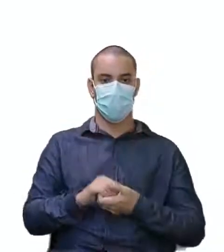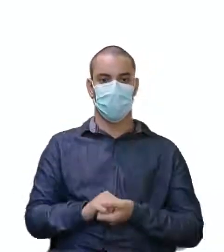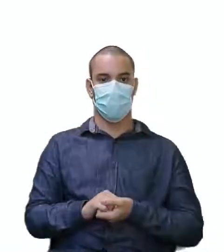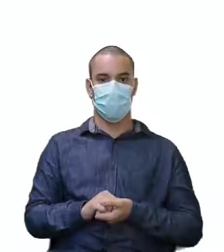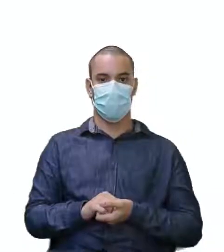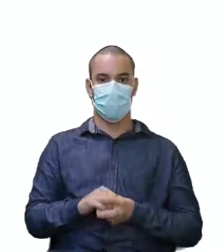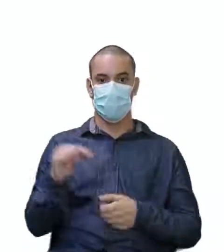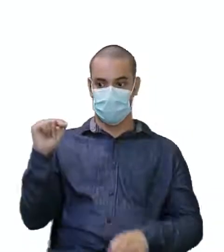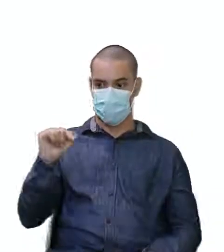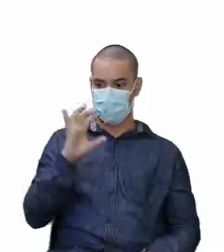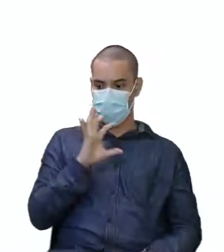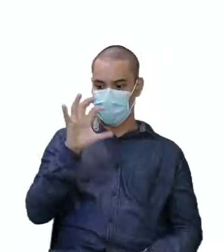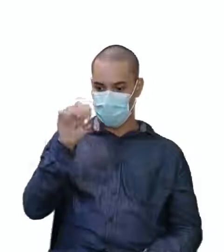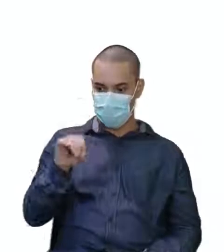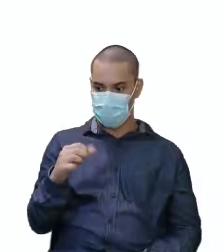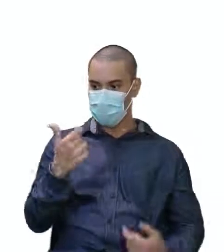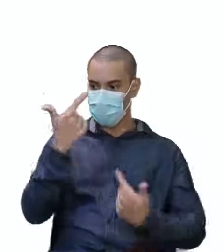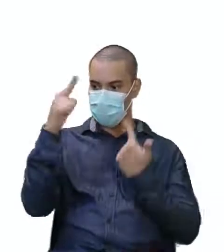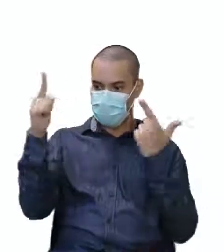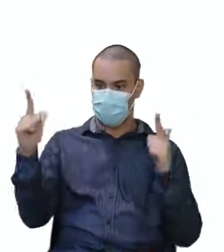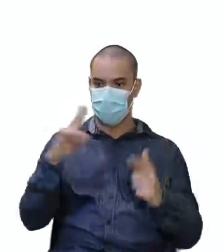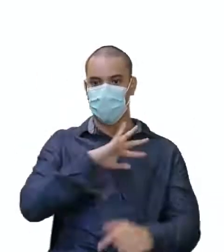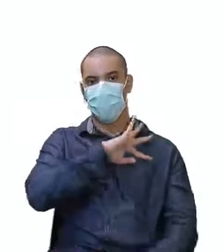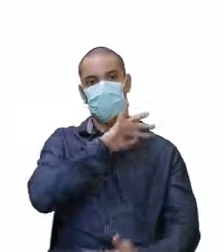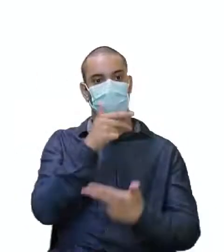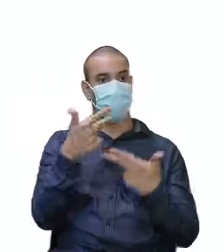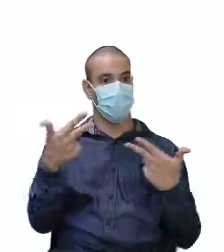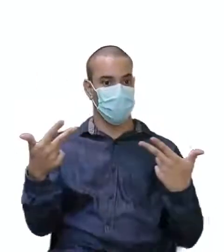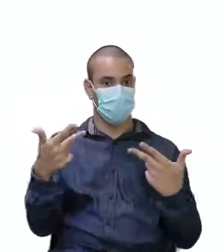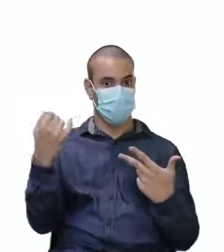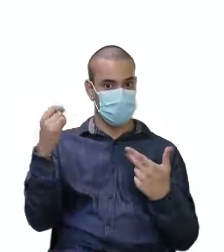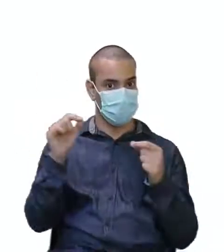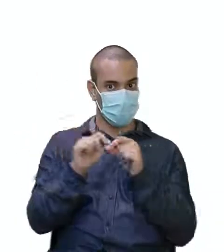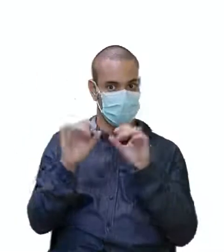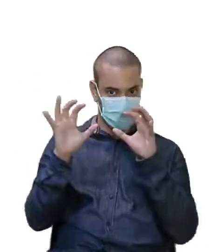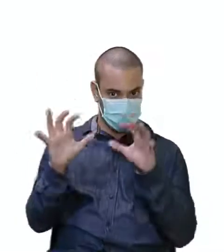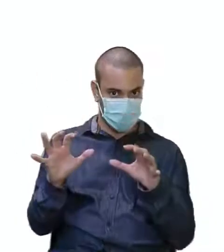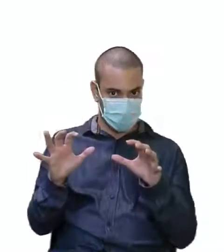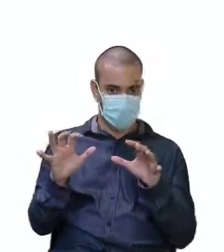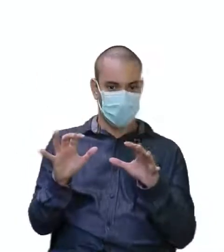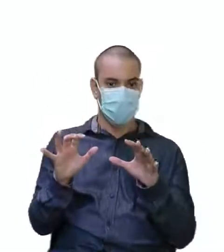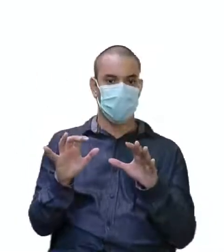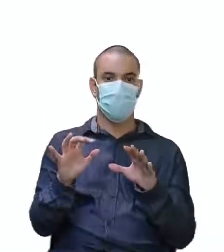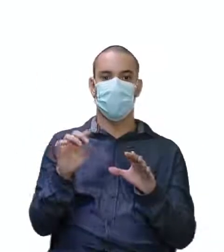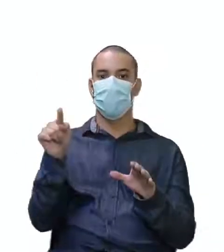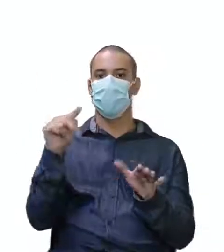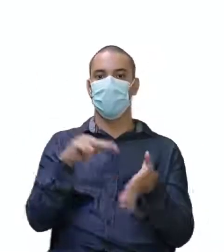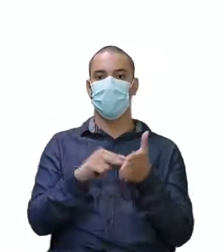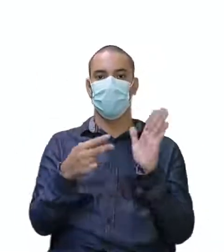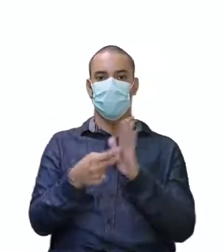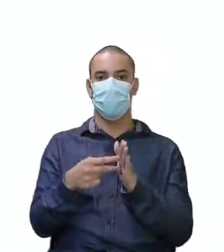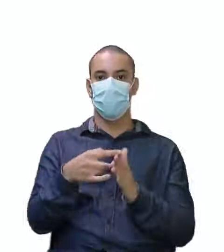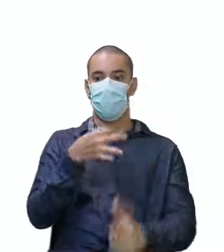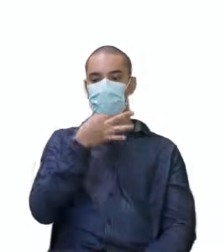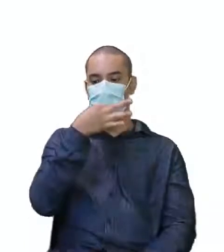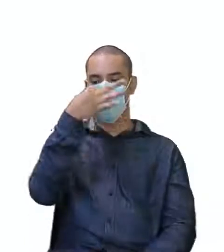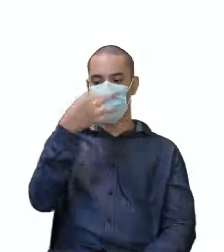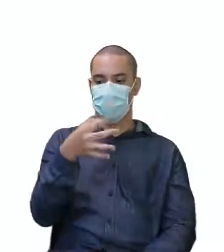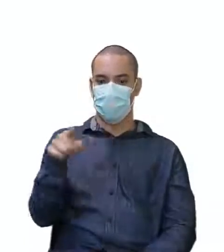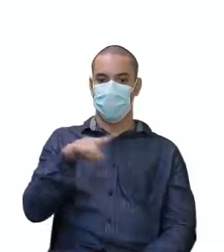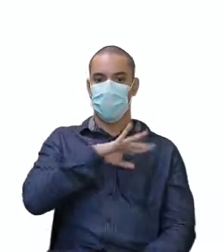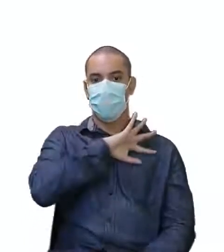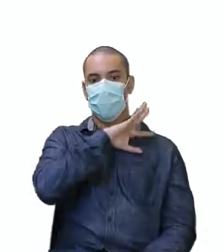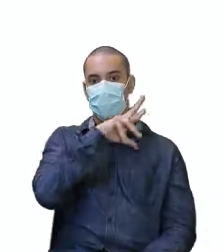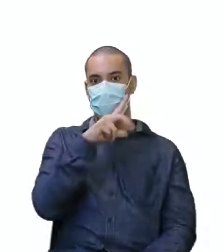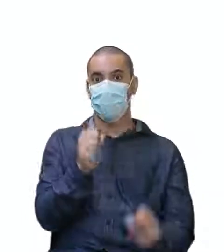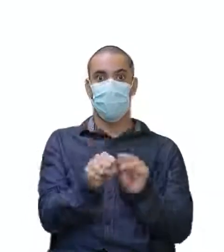se alimenta de outros animais. Se geralmente ela se alimenta de outros animais, isso já sugere que ela seja um animal